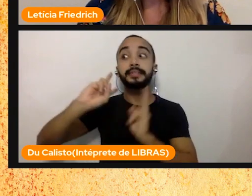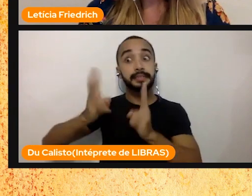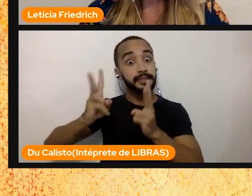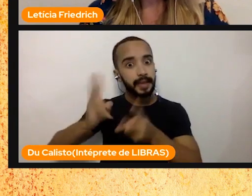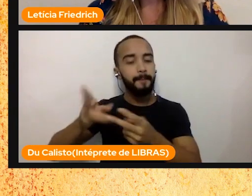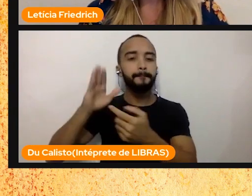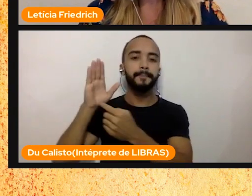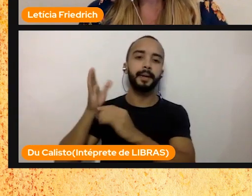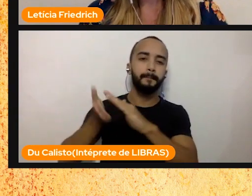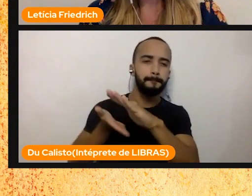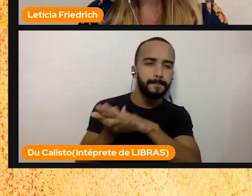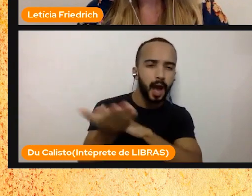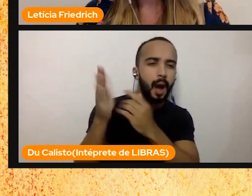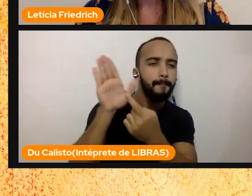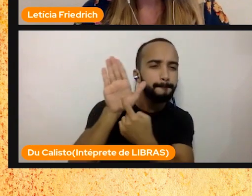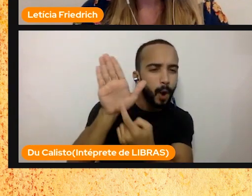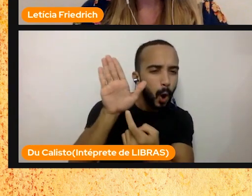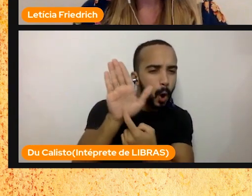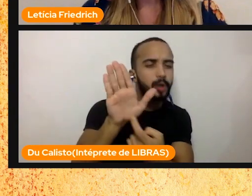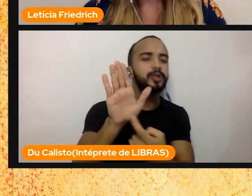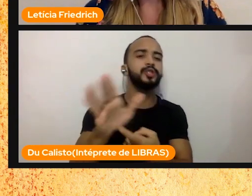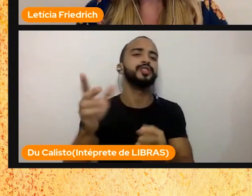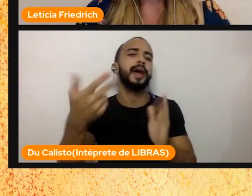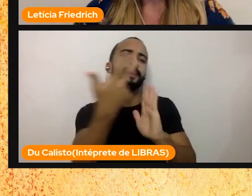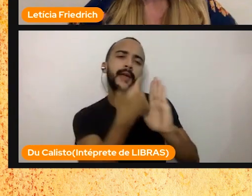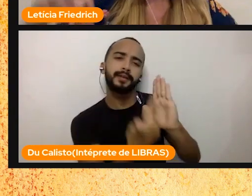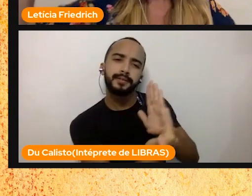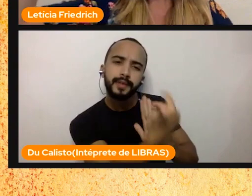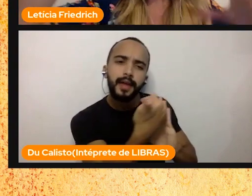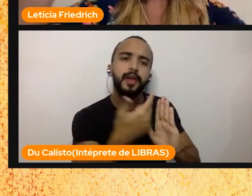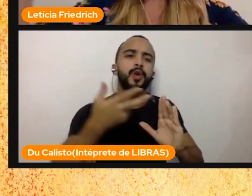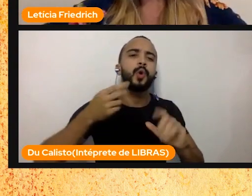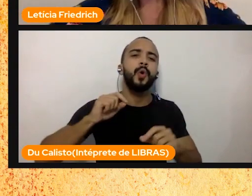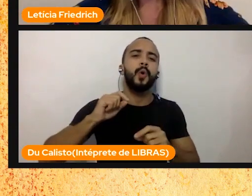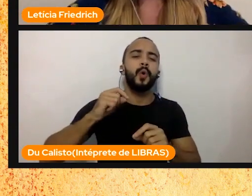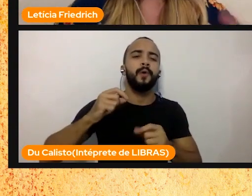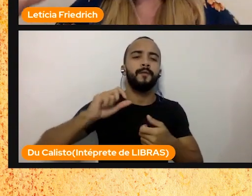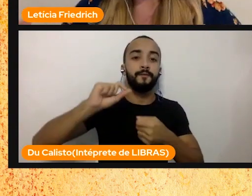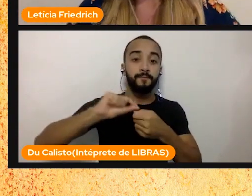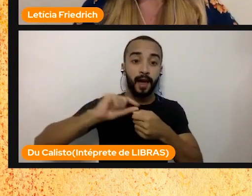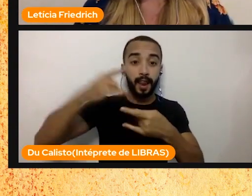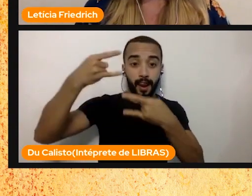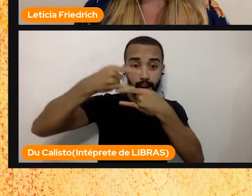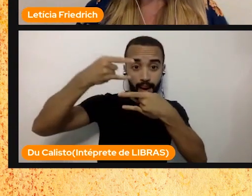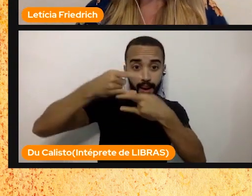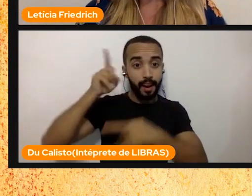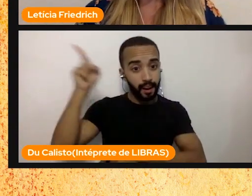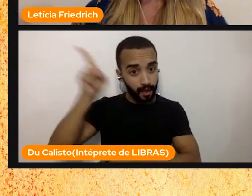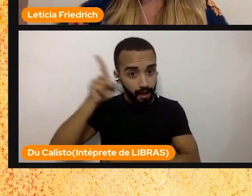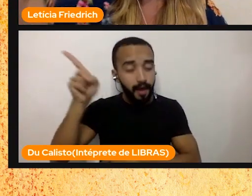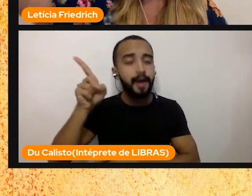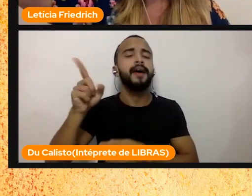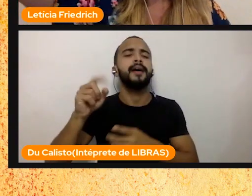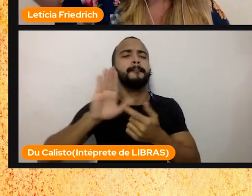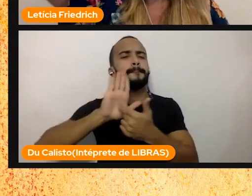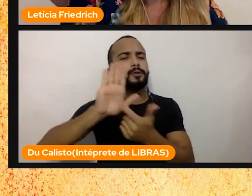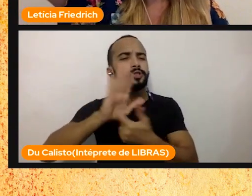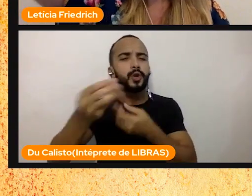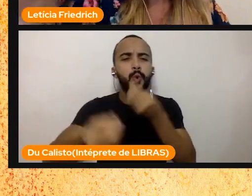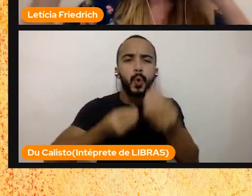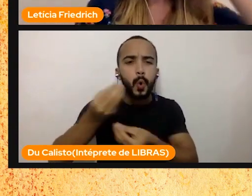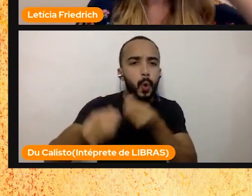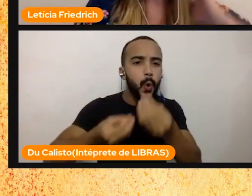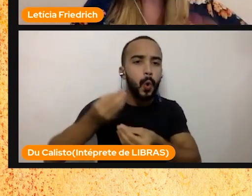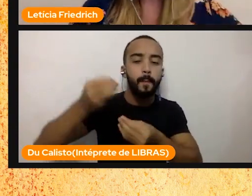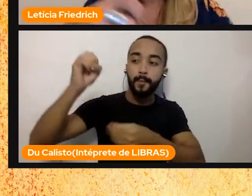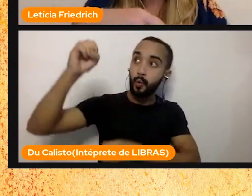umas lives dele desenhando, ele vai contando um processo do filme. Ele tem a mesa de luz dele na sala e ele coloca um celular